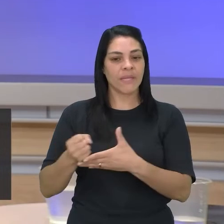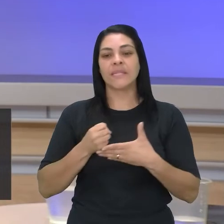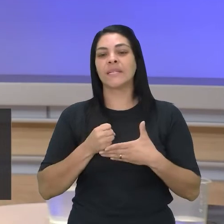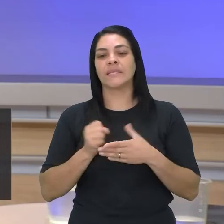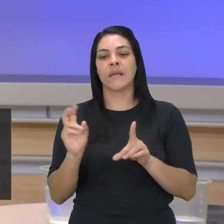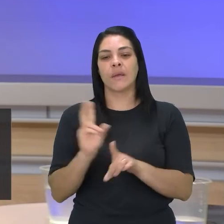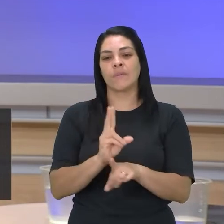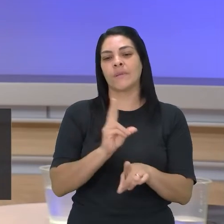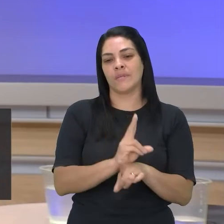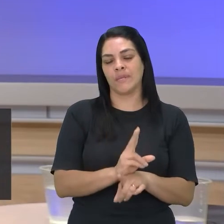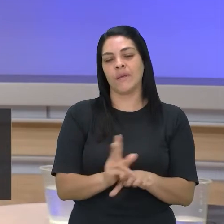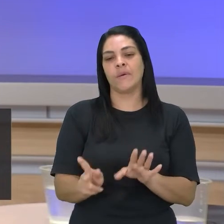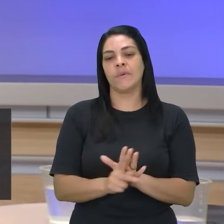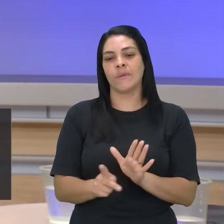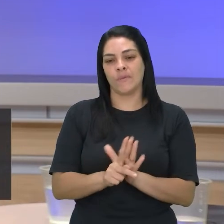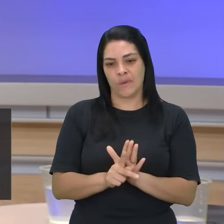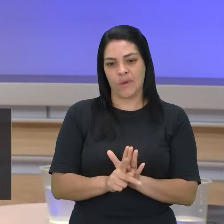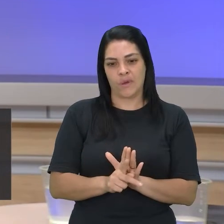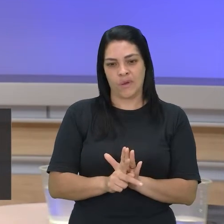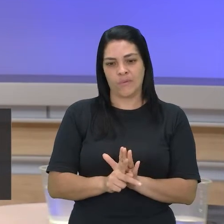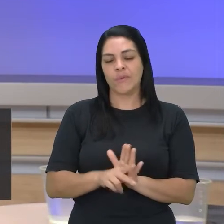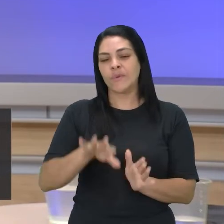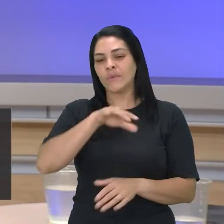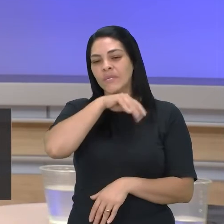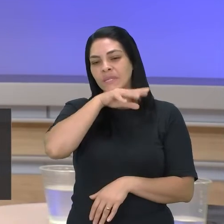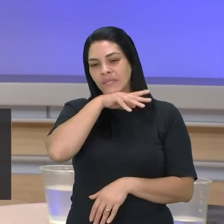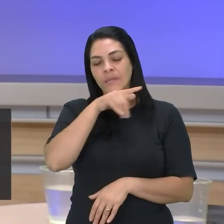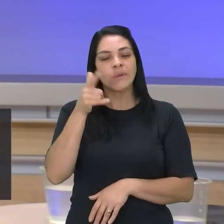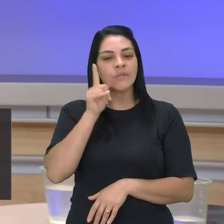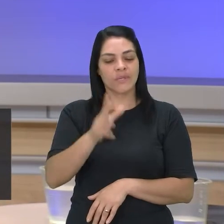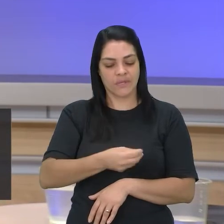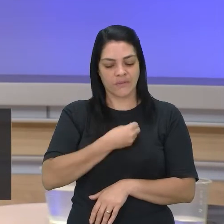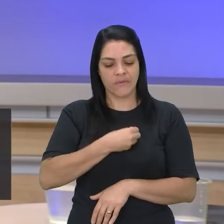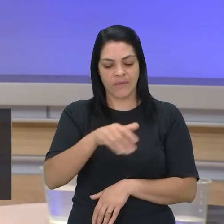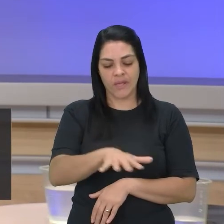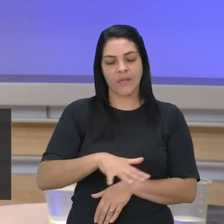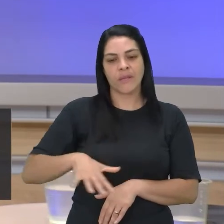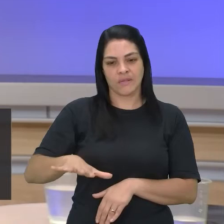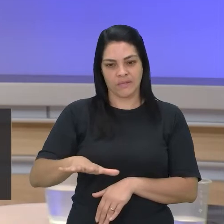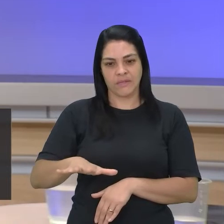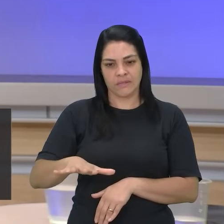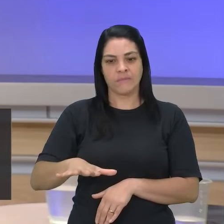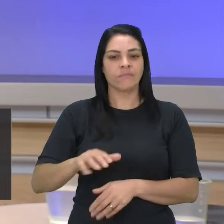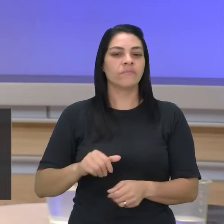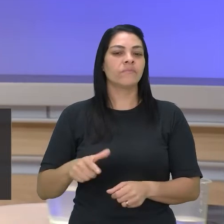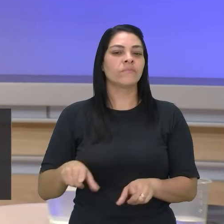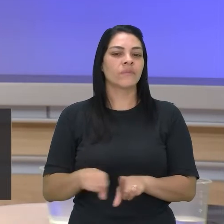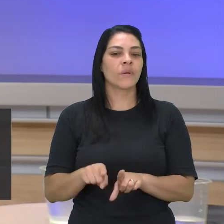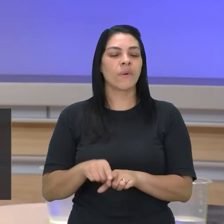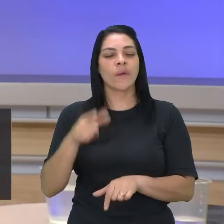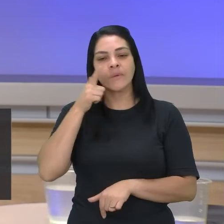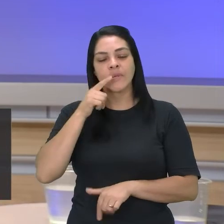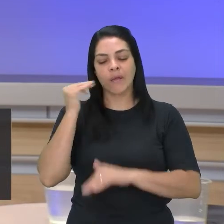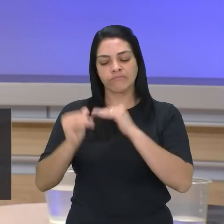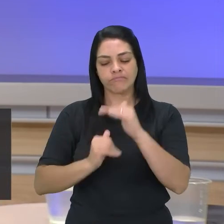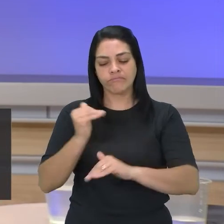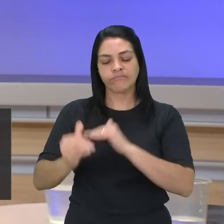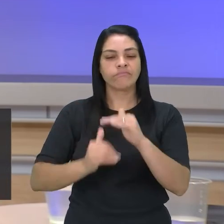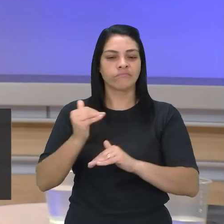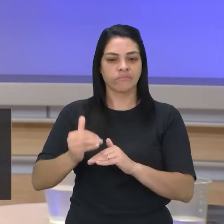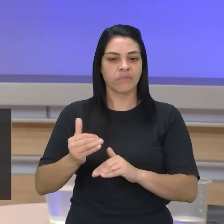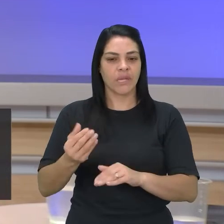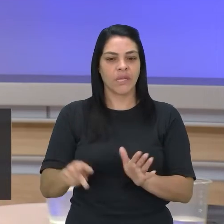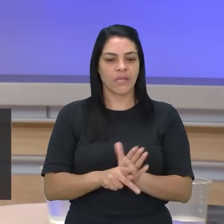abrigo para esses seres, para os animaizinhos conseguirem viver ali, para os fungos poderem se desenvolver, enfim.